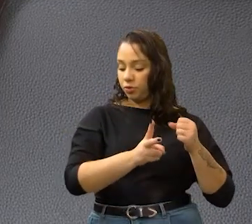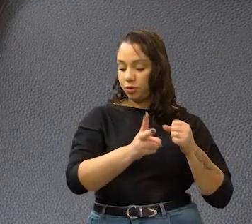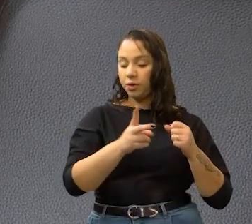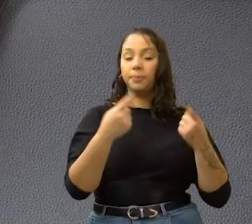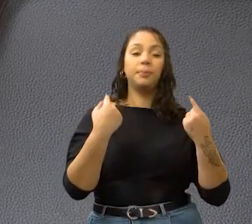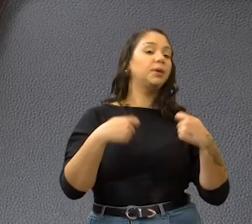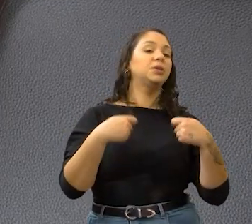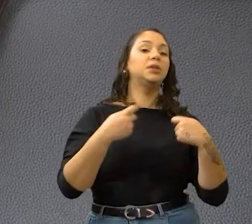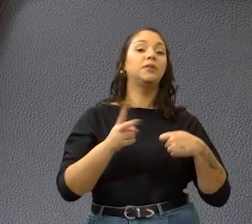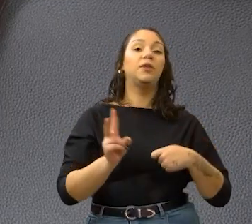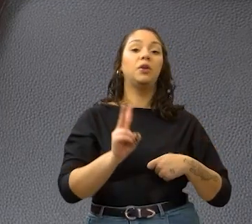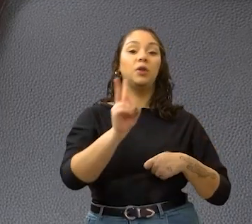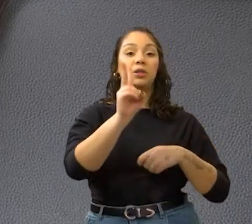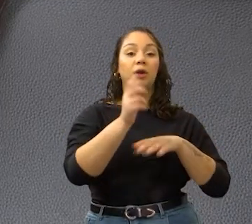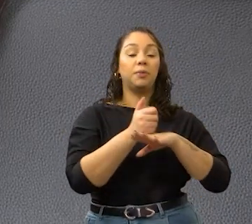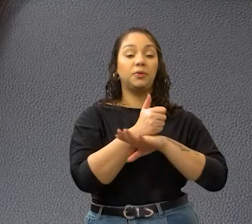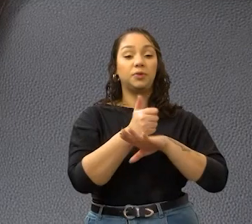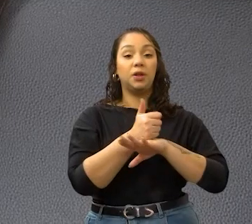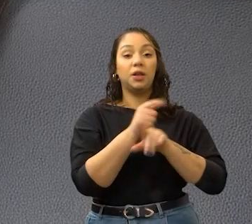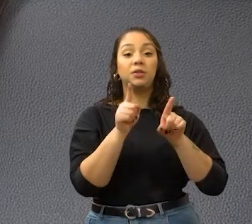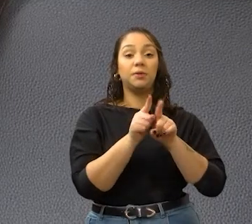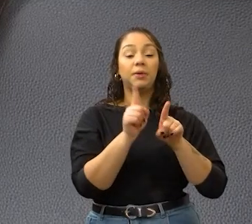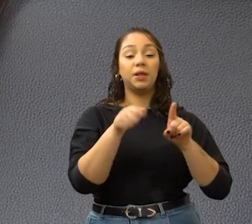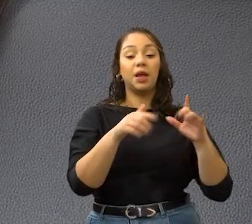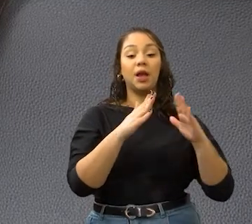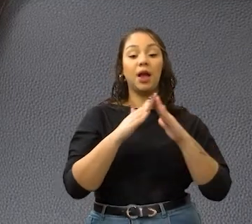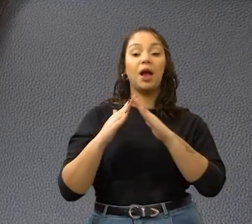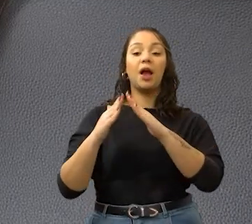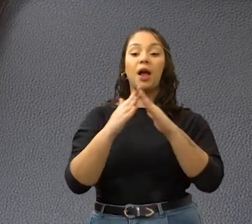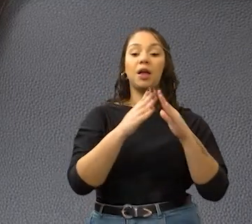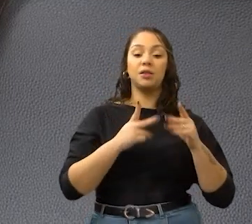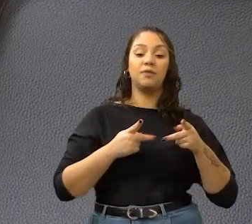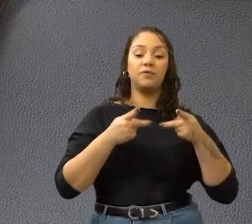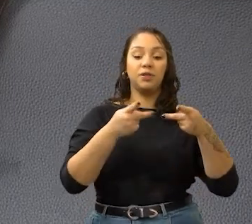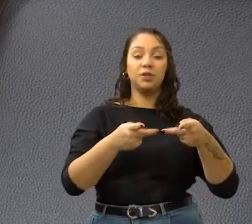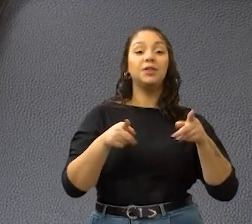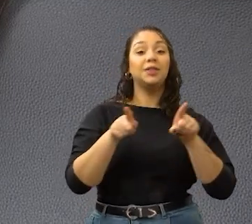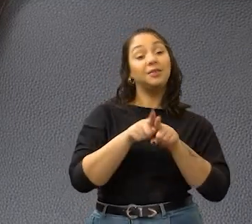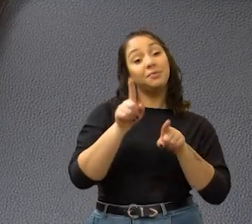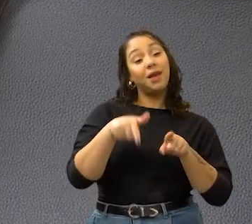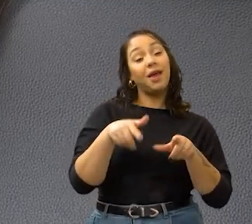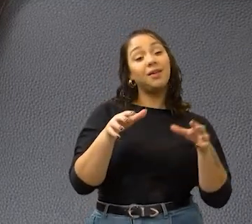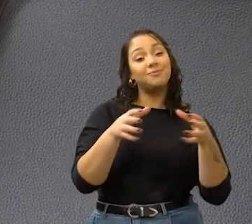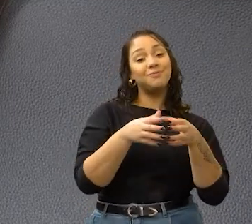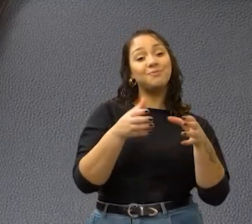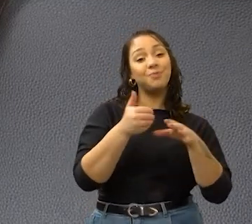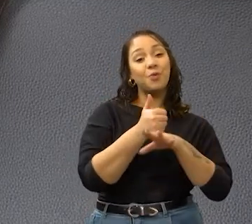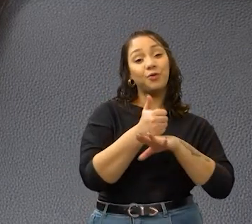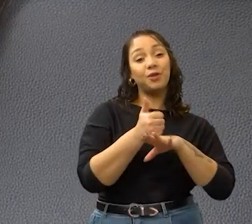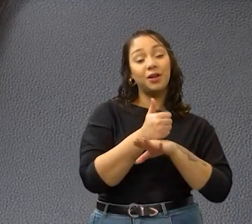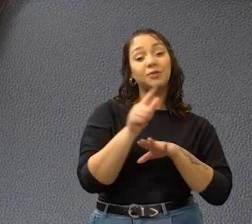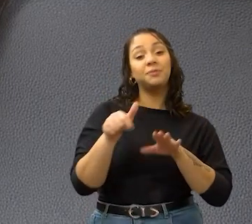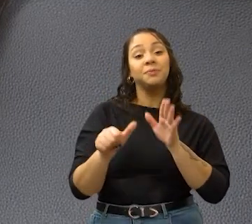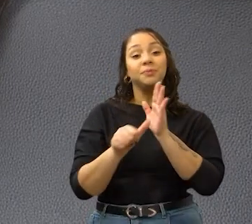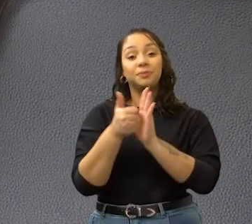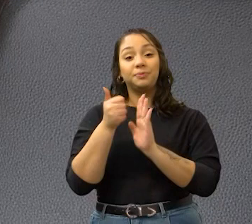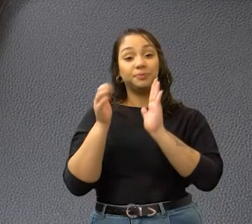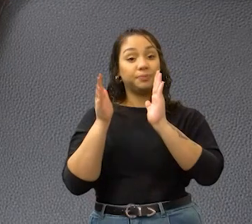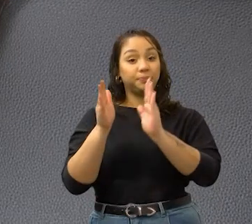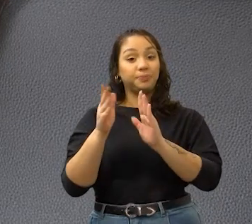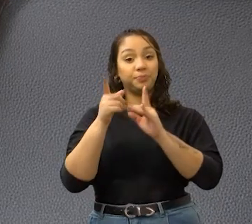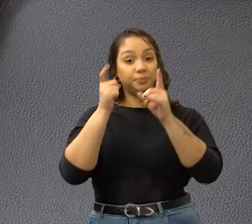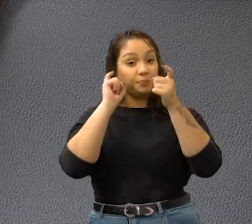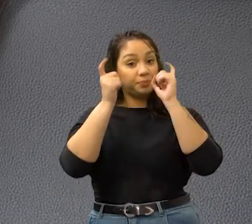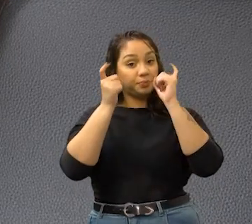forma continuada, a gente também precisa valorizar esses profissionais, né? Quem faz a visita domiciliar são eles também. Então, essa